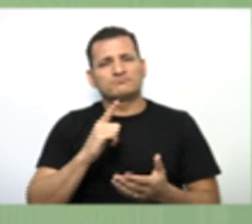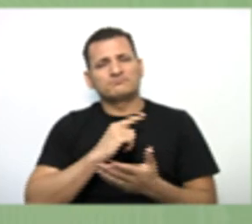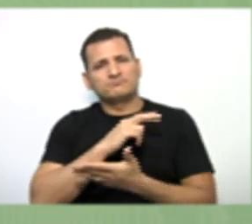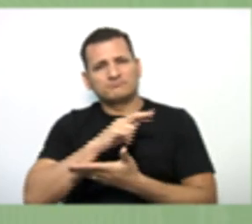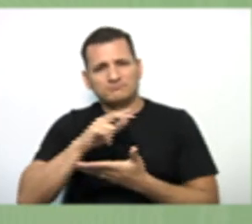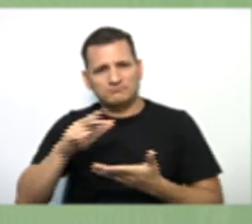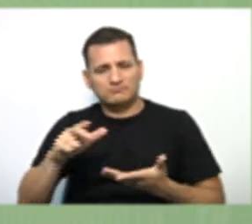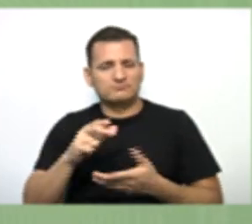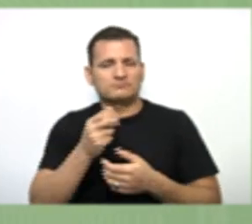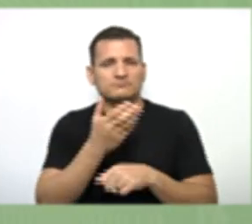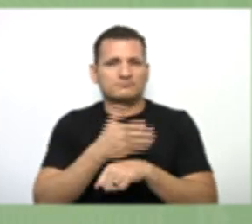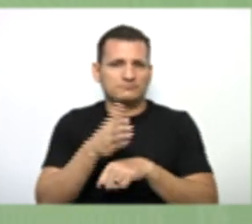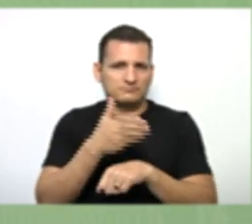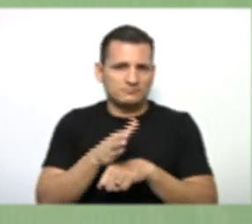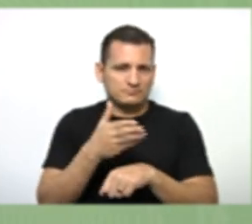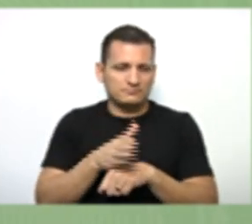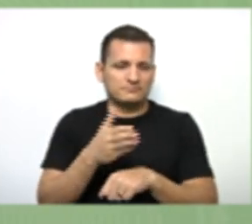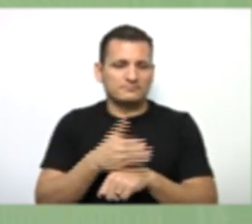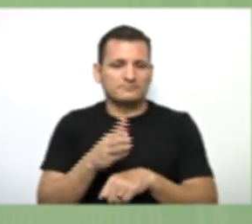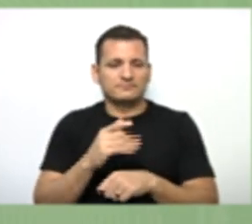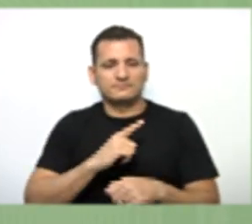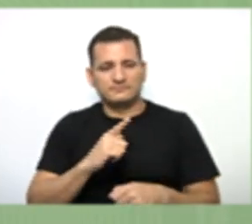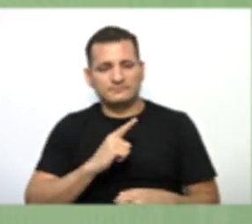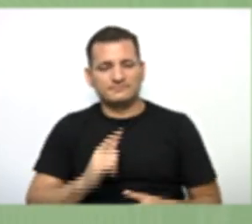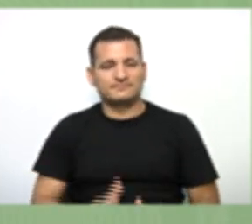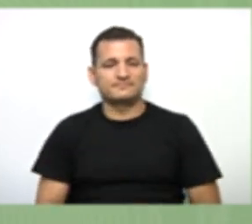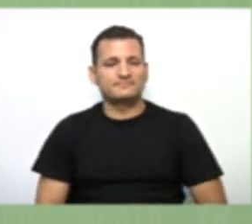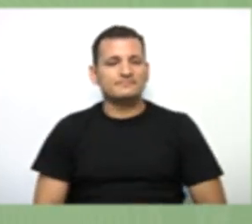exercícios para a gente poder fazer. Né?